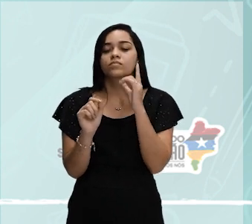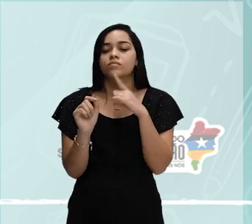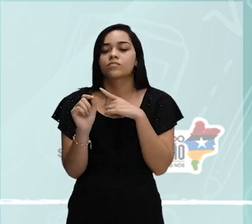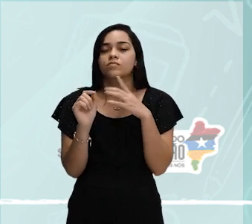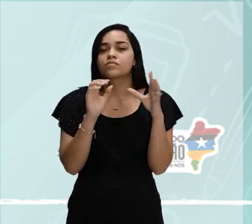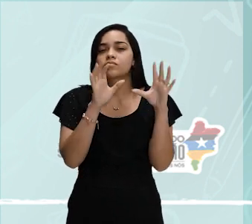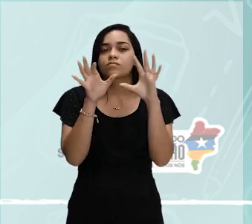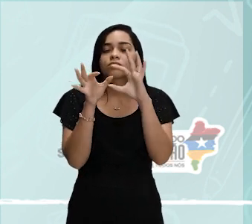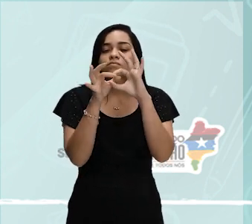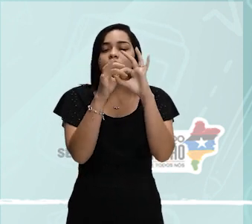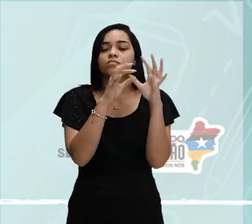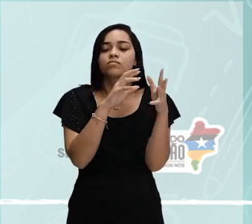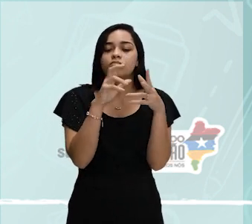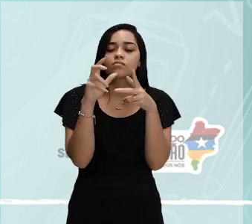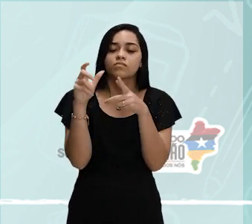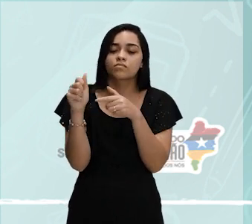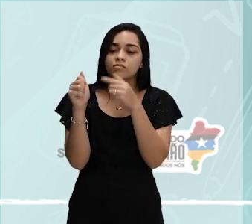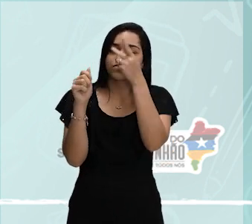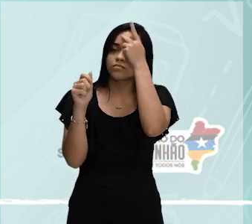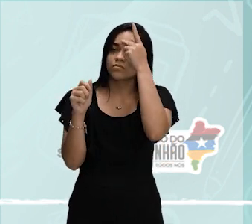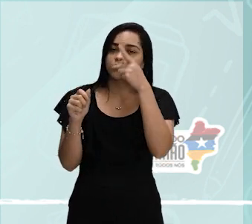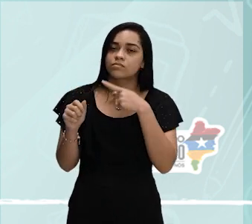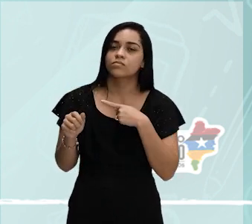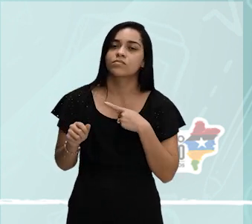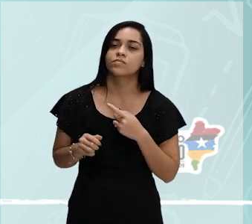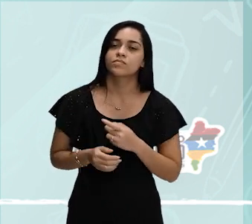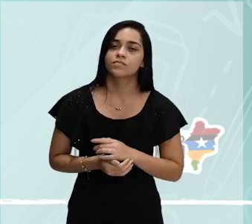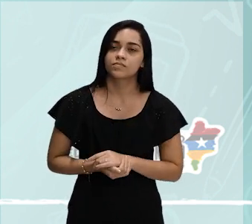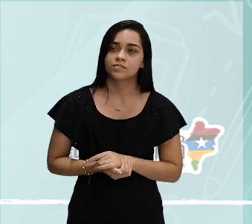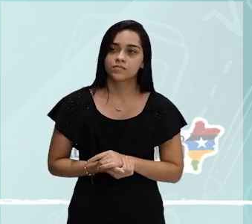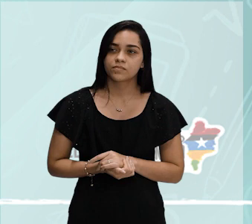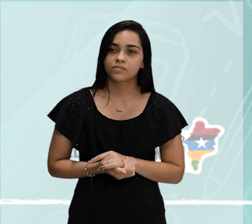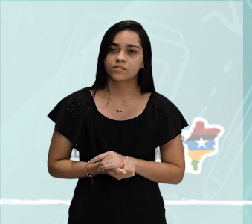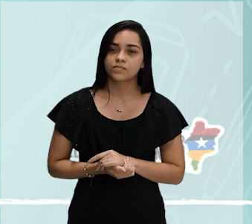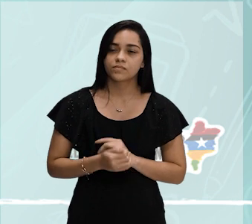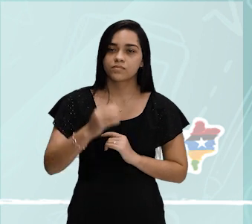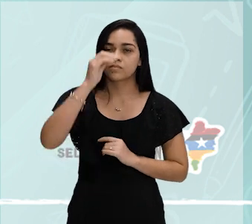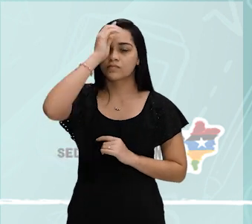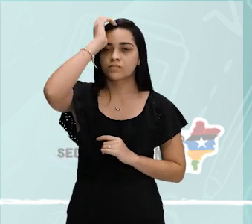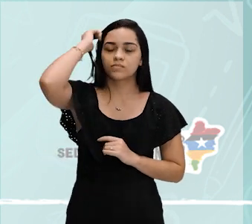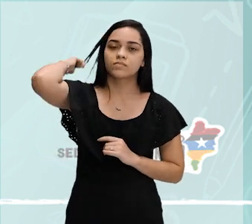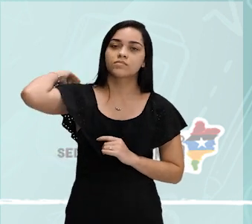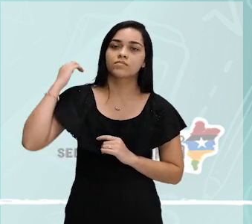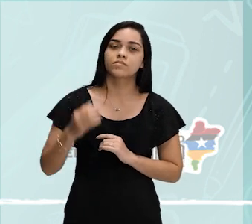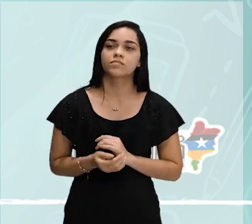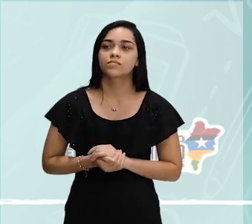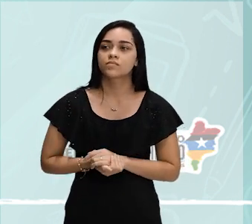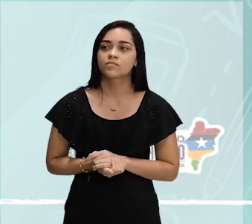docemente harmonizado com o mundo e consigo mesmo. Vou dar uma pausa bem aqui, vou só voltar uma coisa.